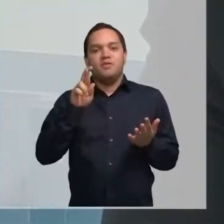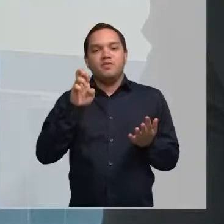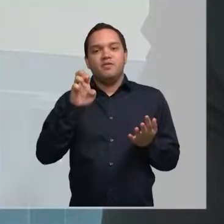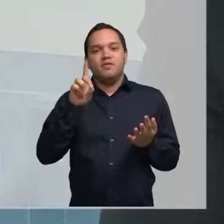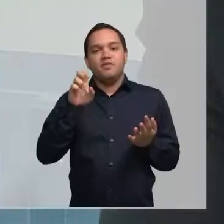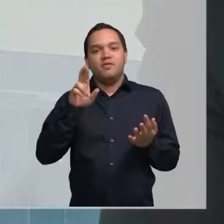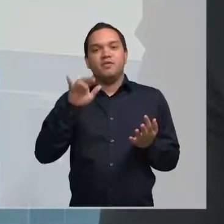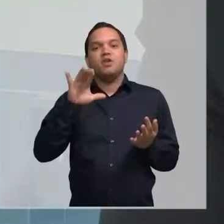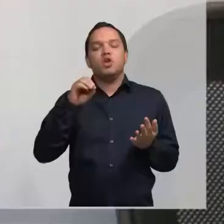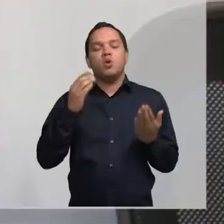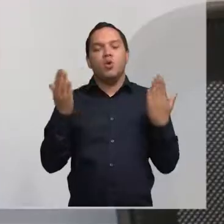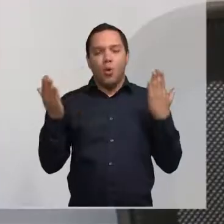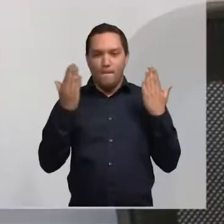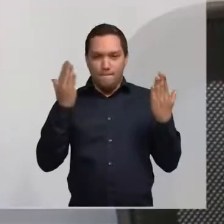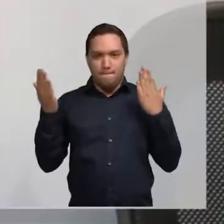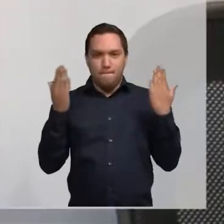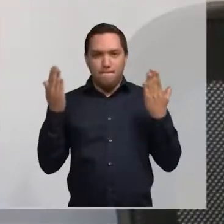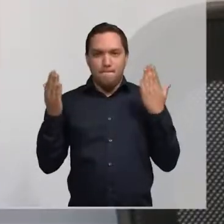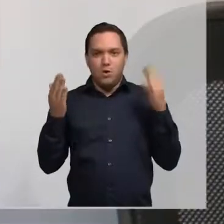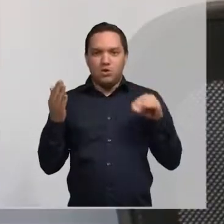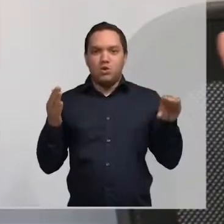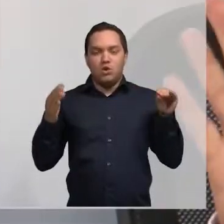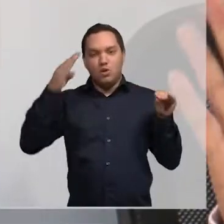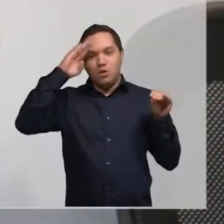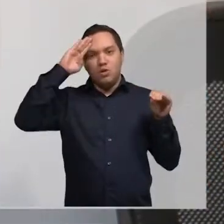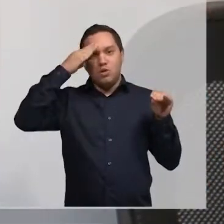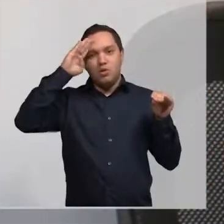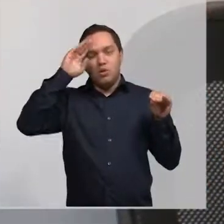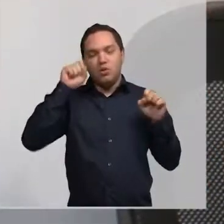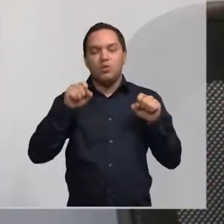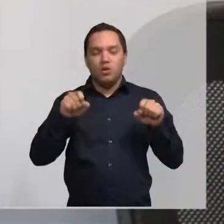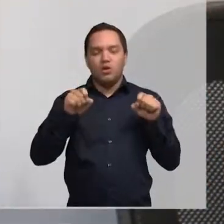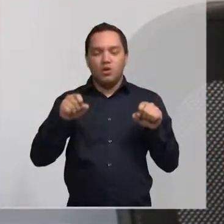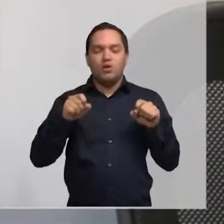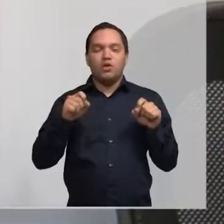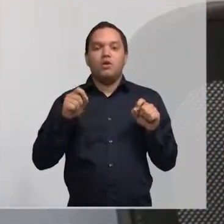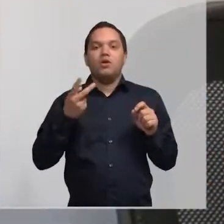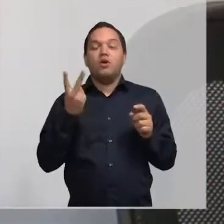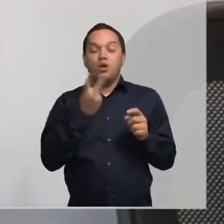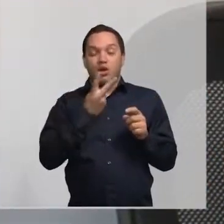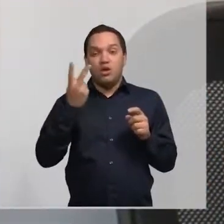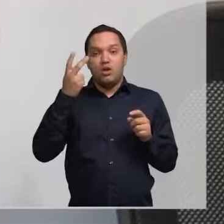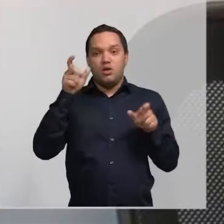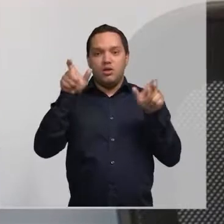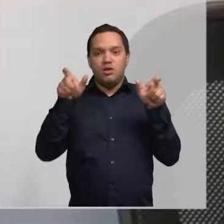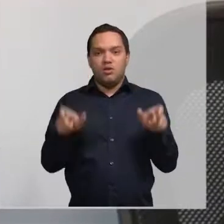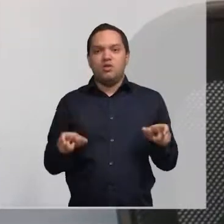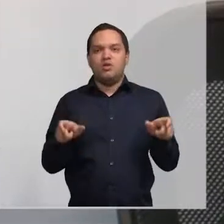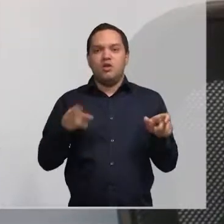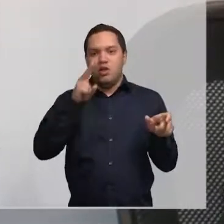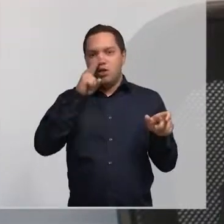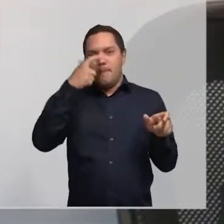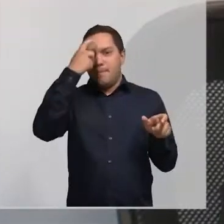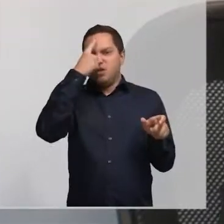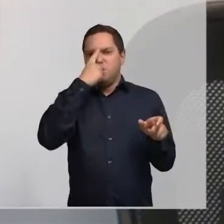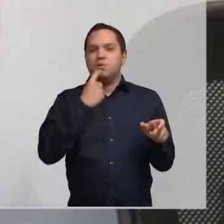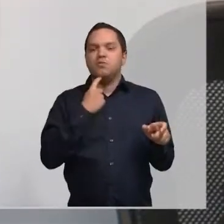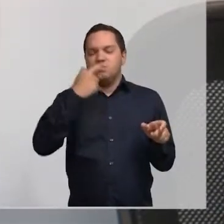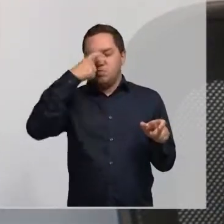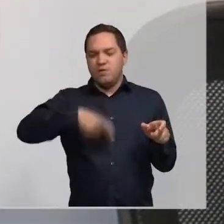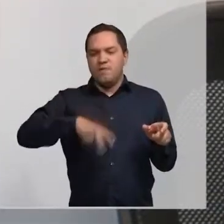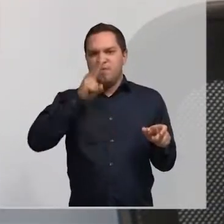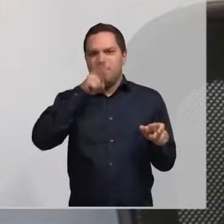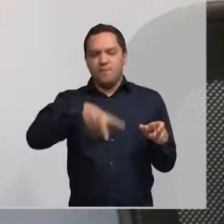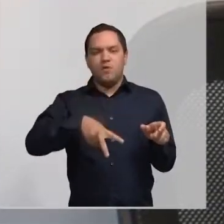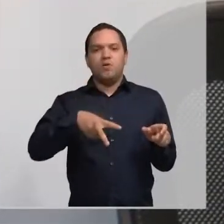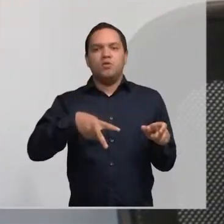o Bolsonaro e o Ciro por uma razão simples e objetiva. Porque são 2 pessoas com temperamentos fortes e